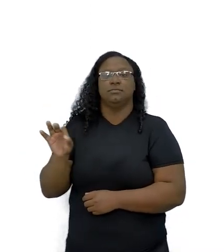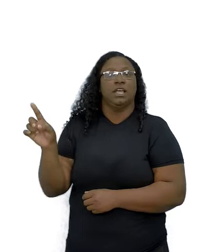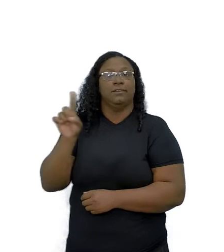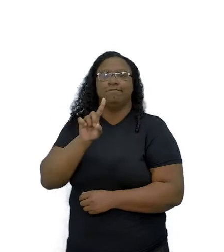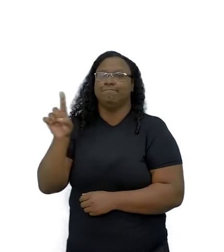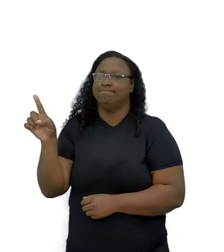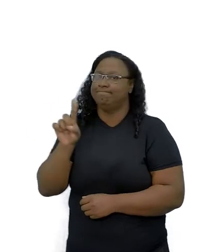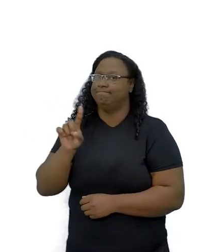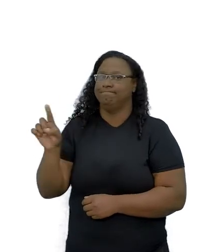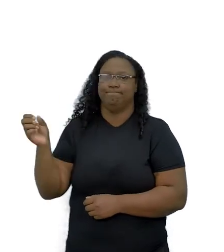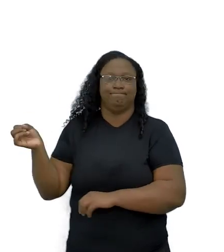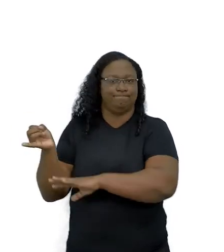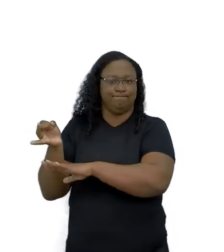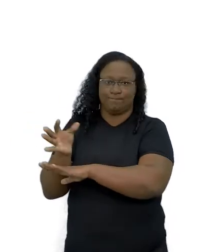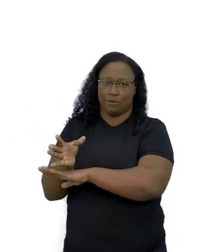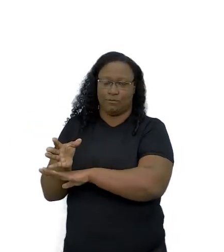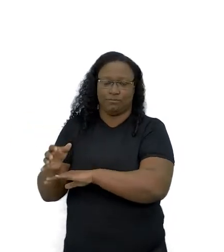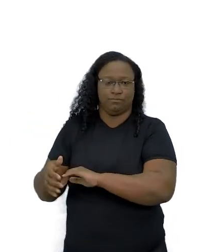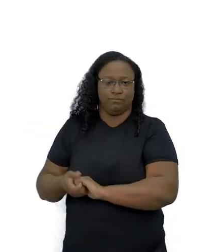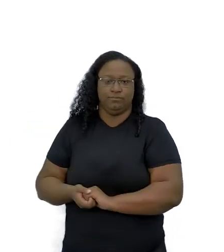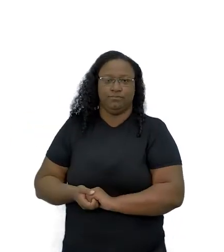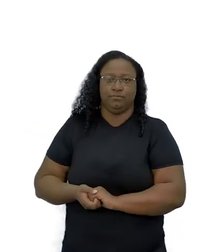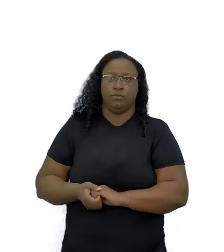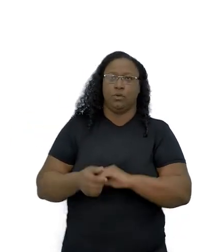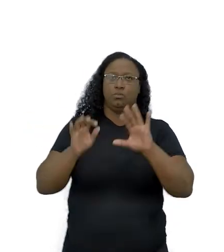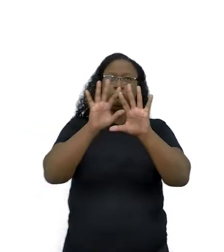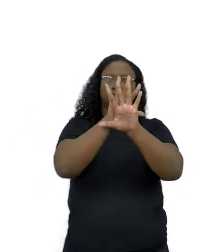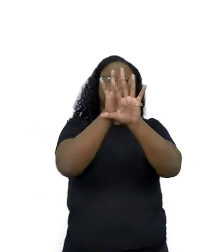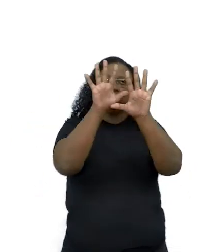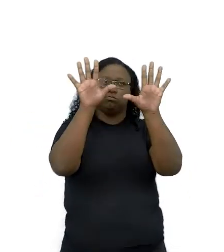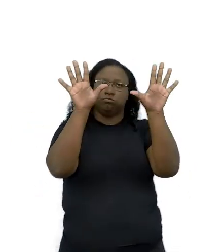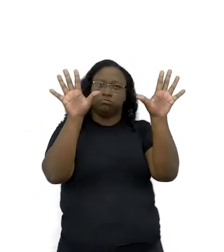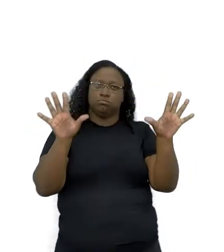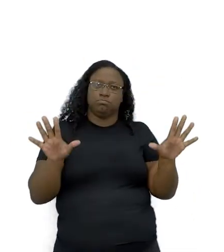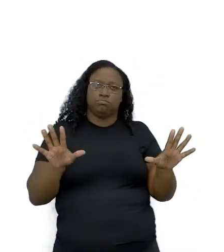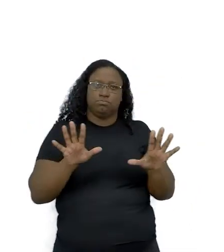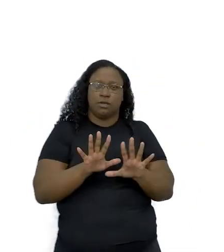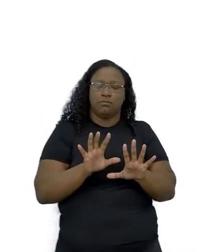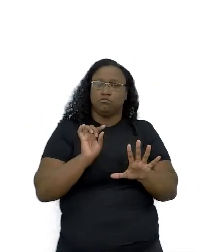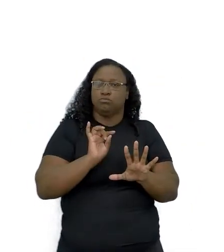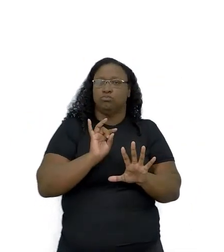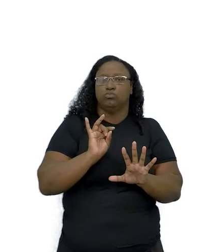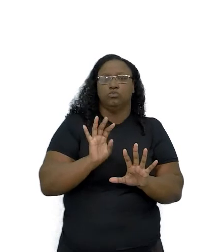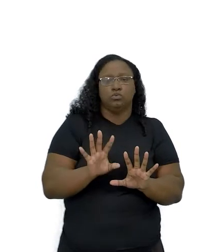renovável. Então, se a gente fosse colocar num mapa aí, né, a gente teria apenas